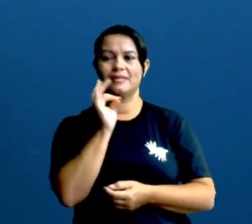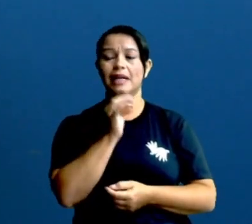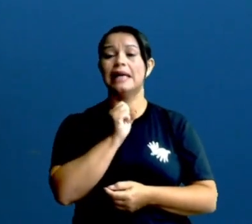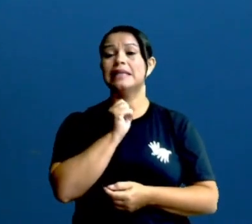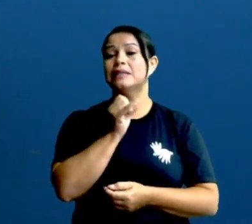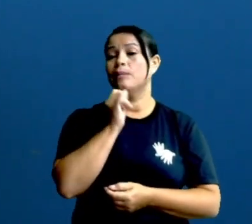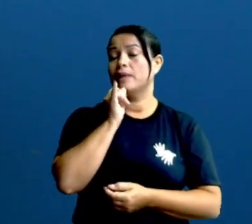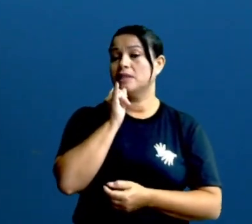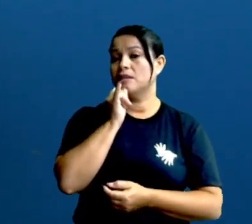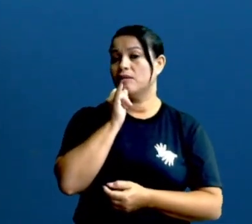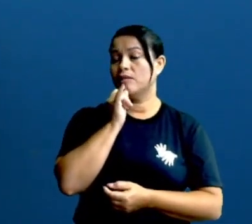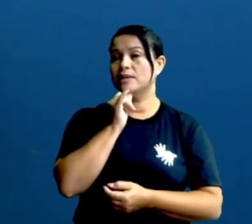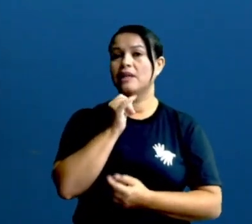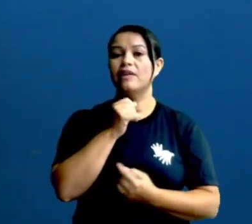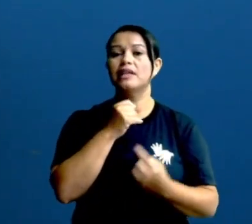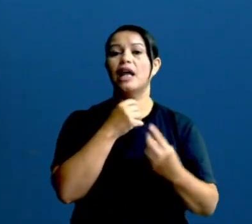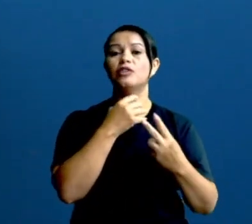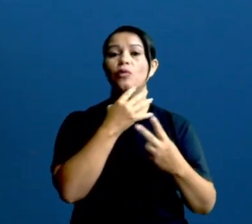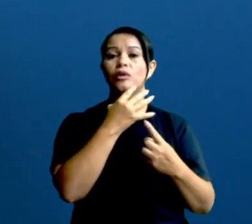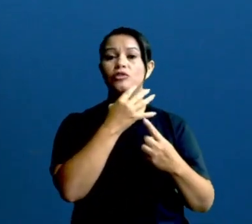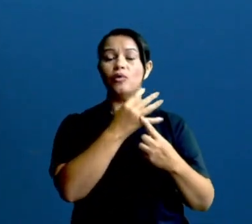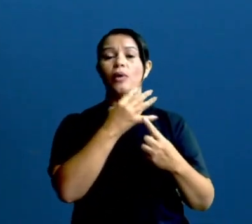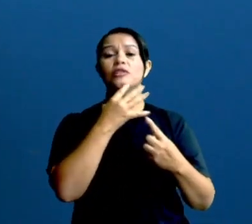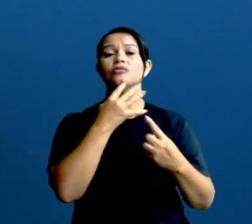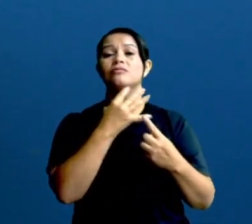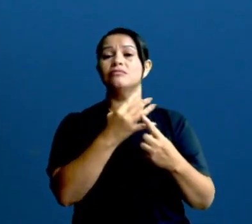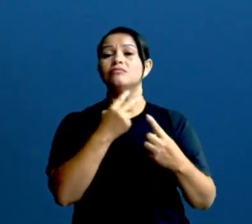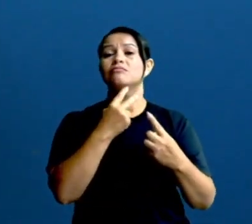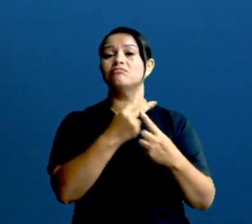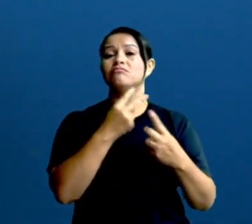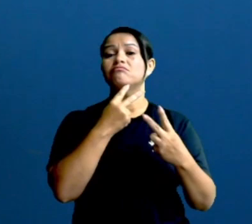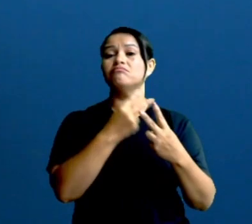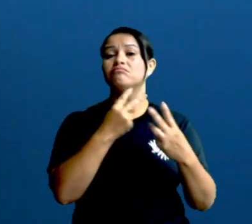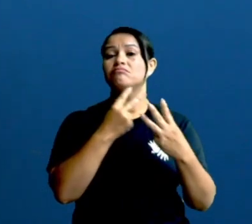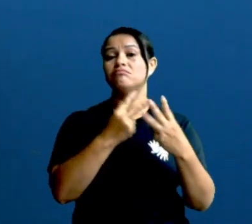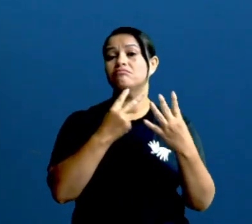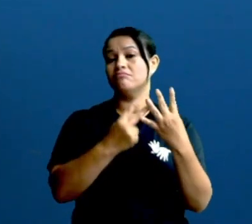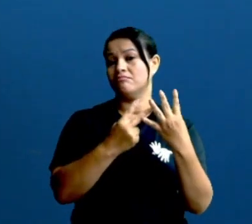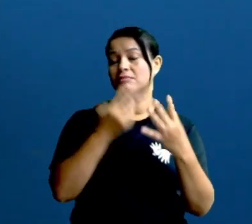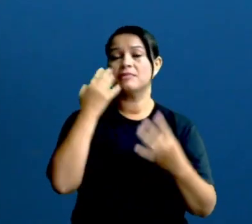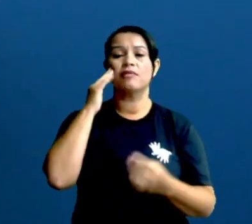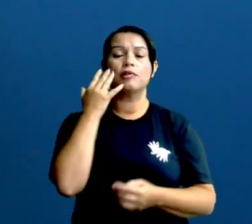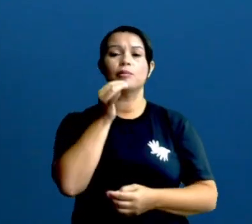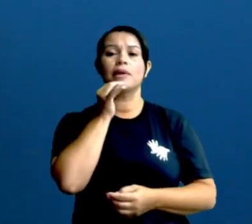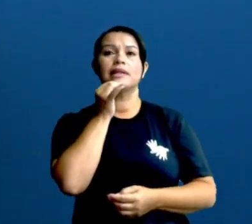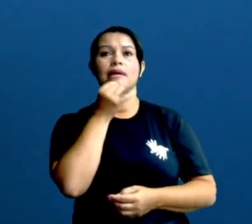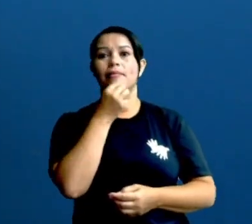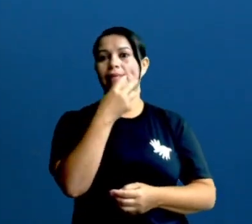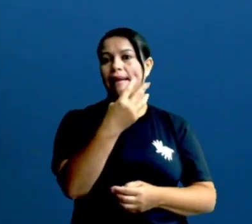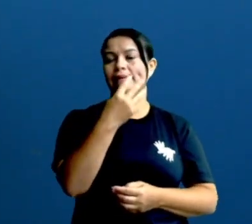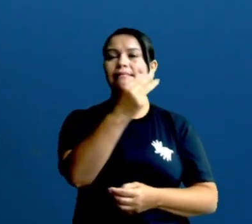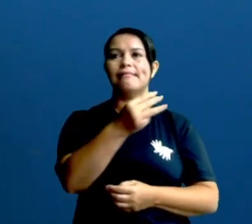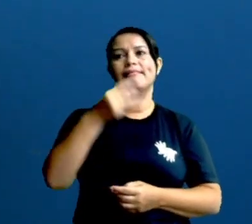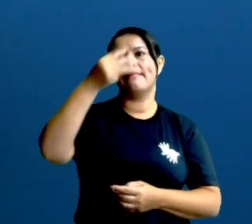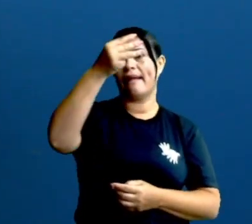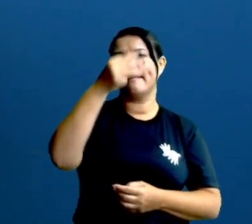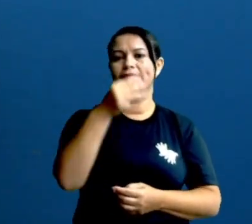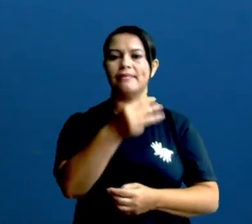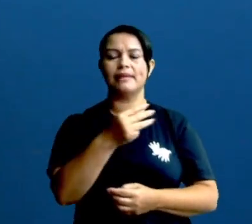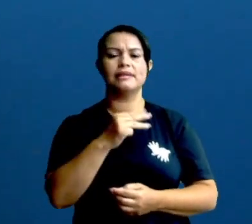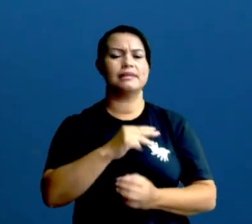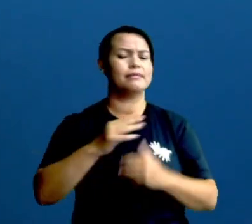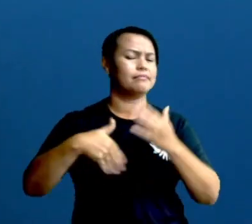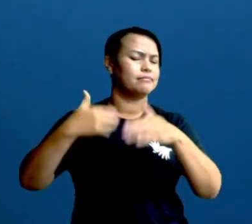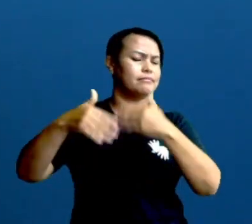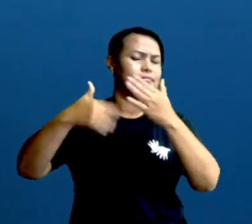Se fosse elevado a 2, eu ia repetir quantas vezes? 2 vezes. Se fosse elevado a 3, 3 vezes. E assim por